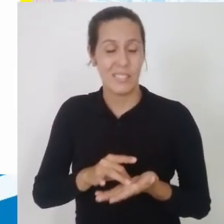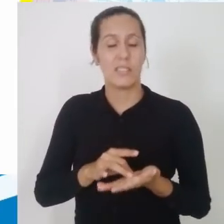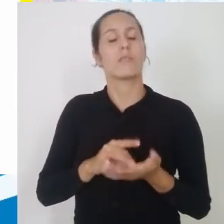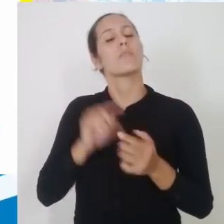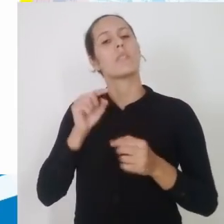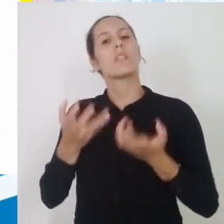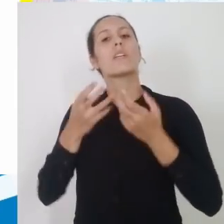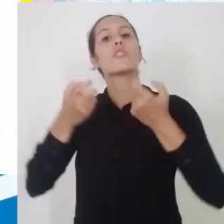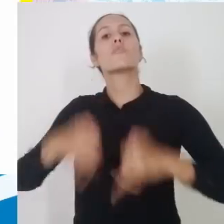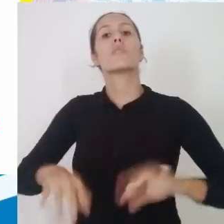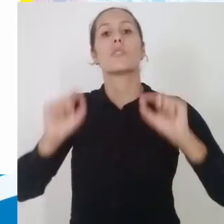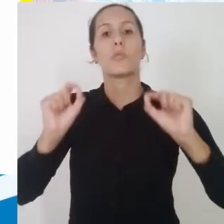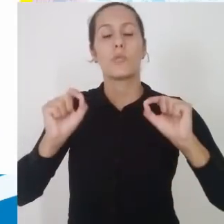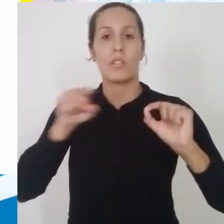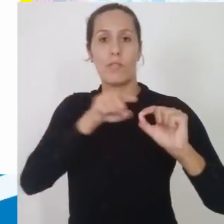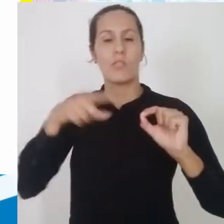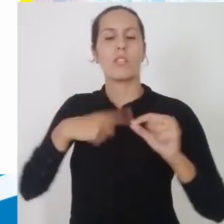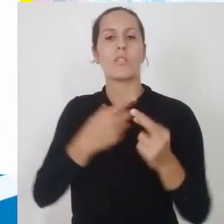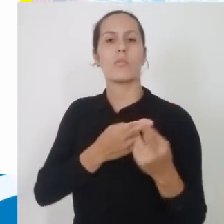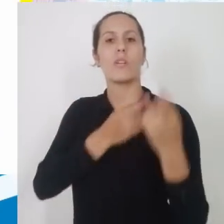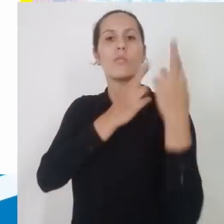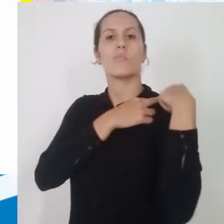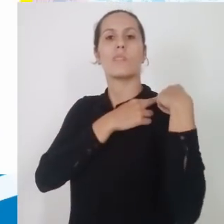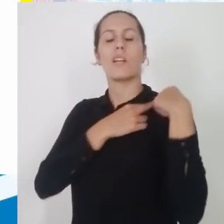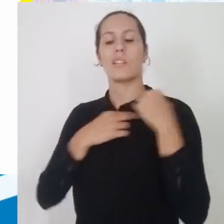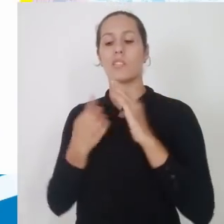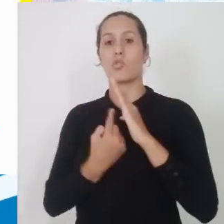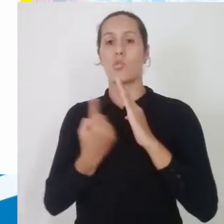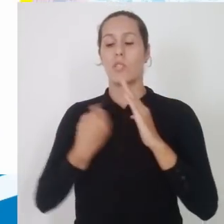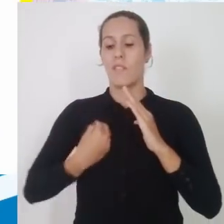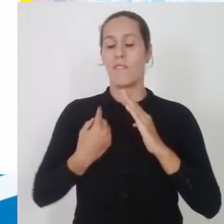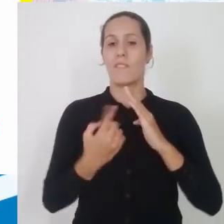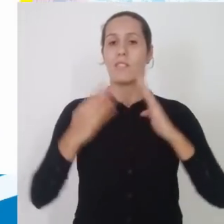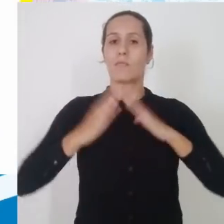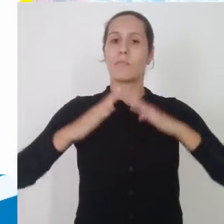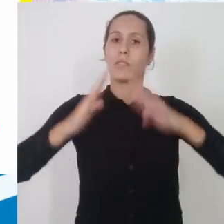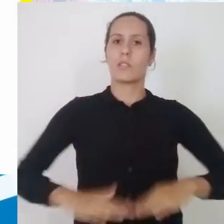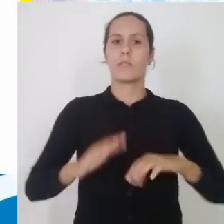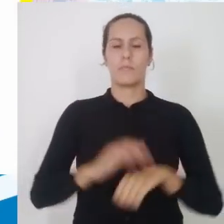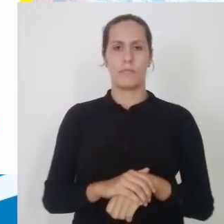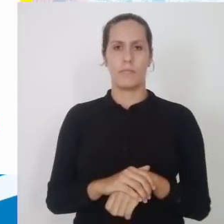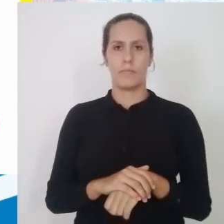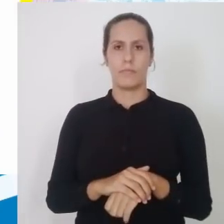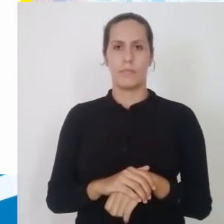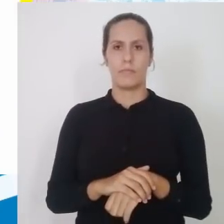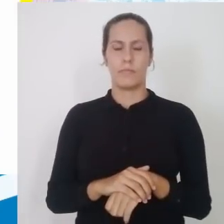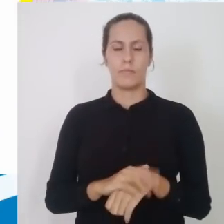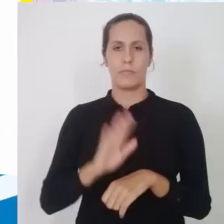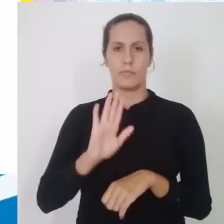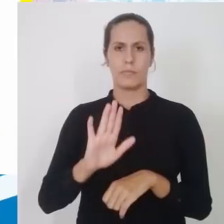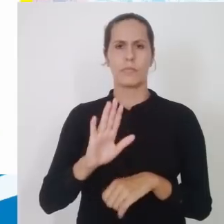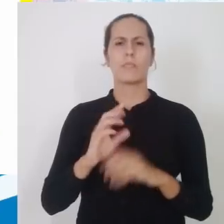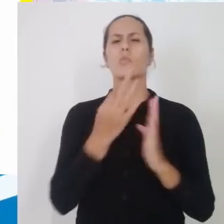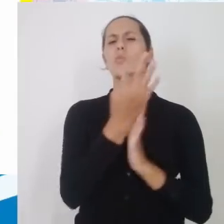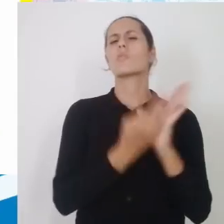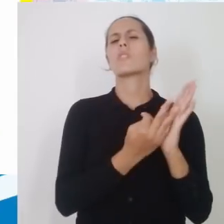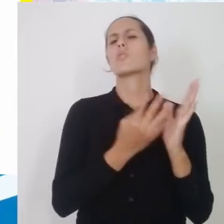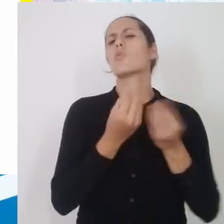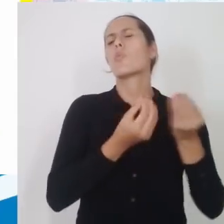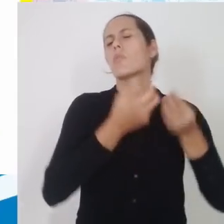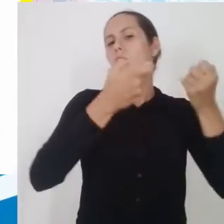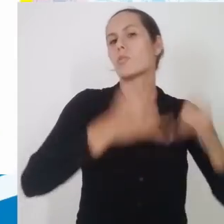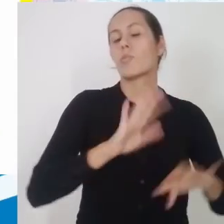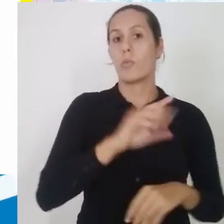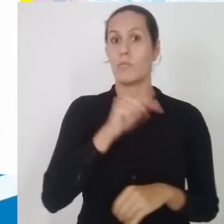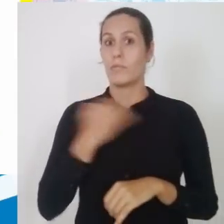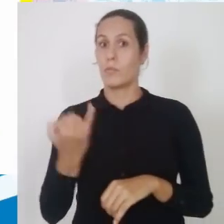que forma o texto abordou o assunto principal? Então, isso é bem importante. No artigo de opinião, a gente tem que tentar convencer a pessoa com quem a